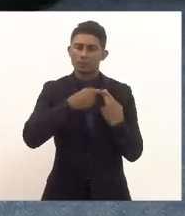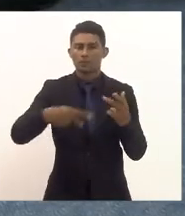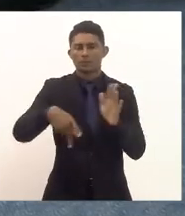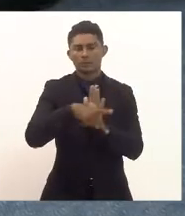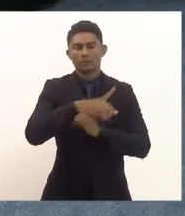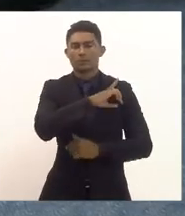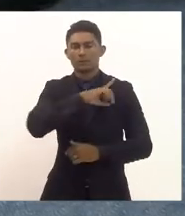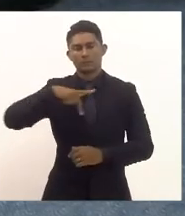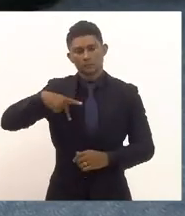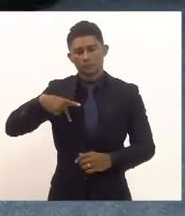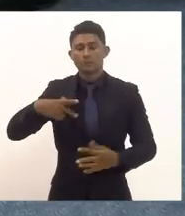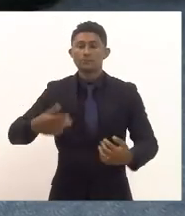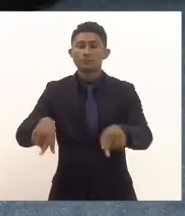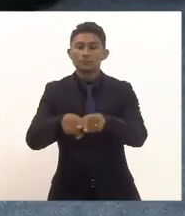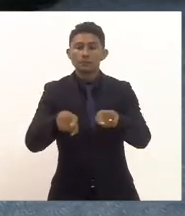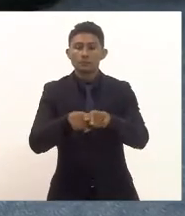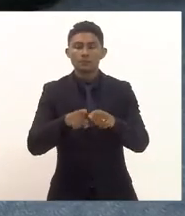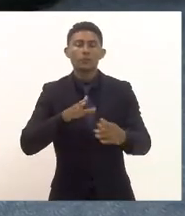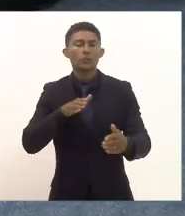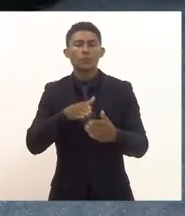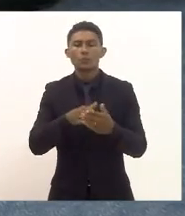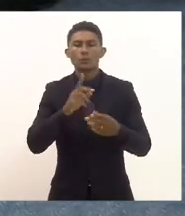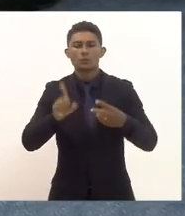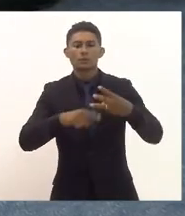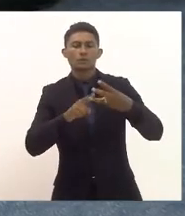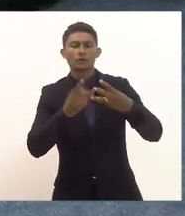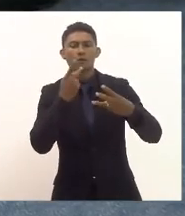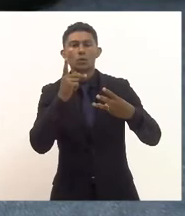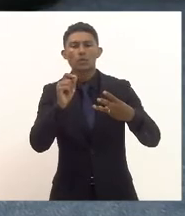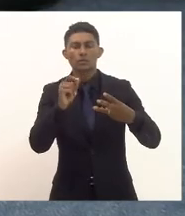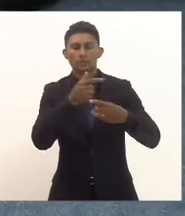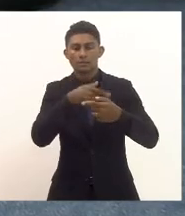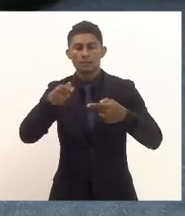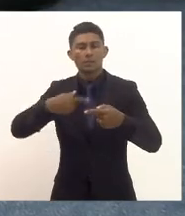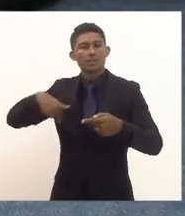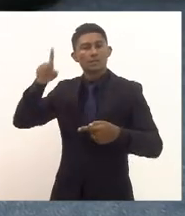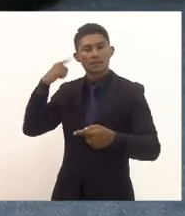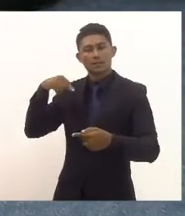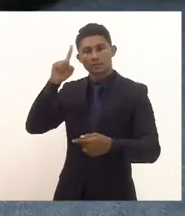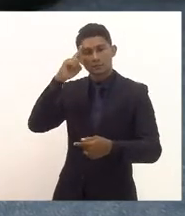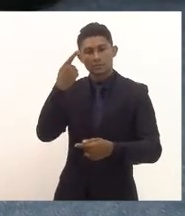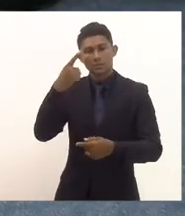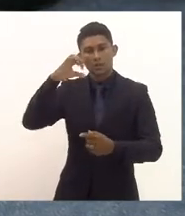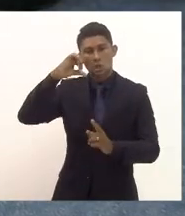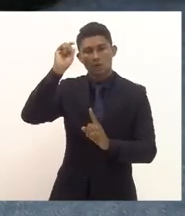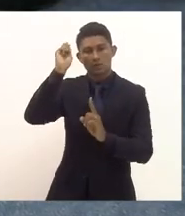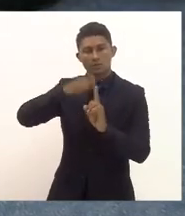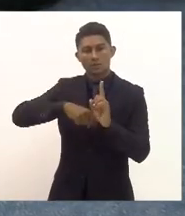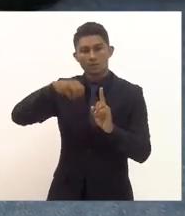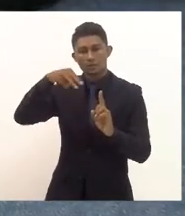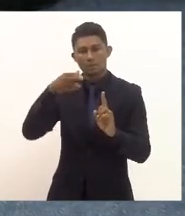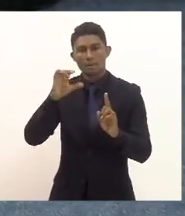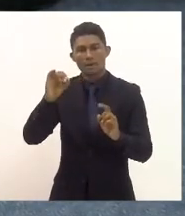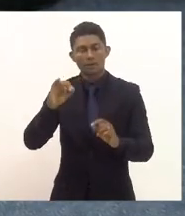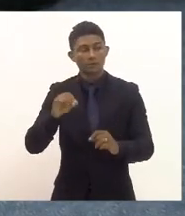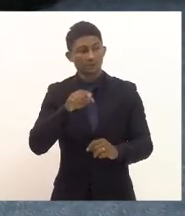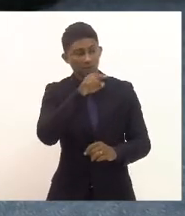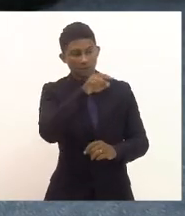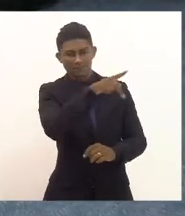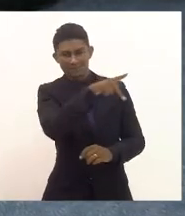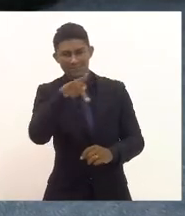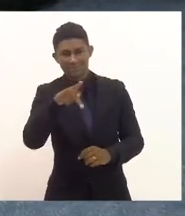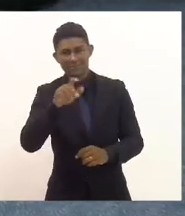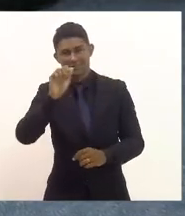último eu quero fazer menção ao dia Dezenove de maio na semana passada quando nós tivemos aqui sob a presidência do deputado